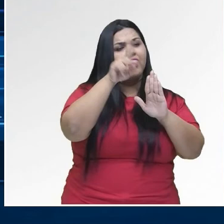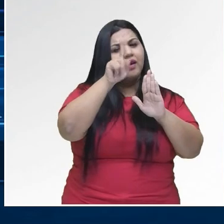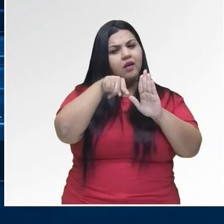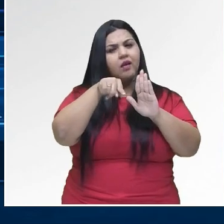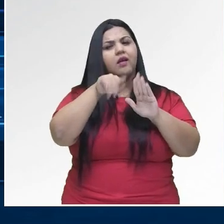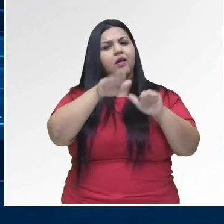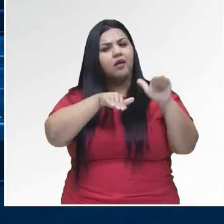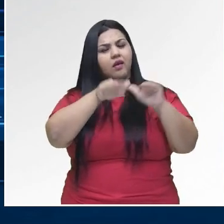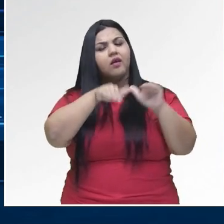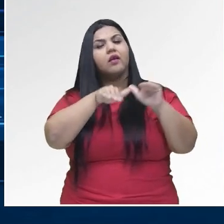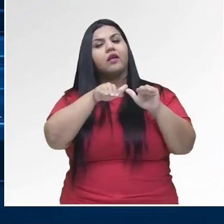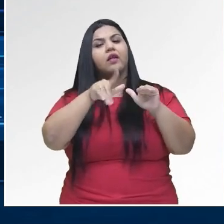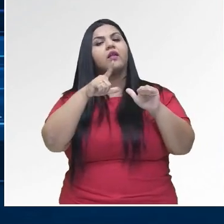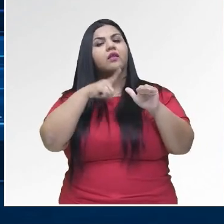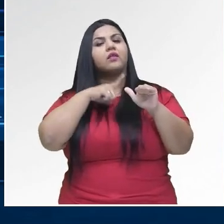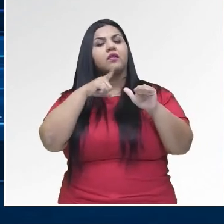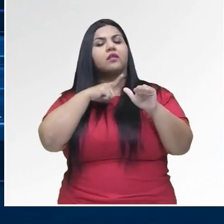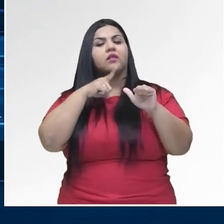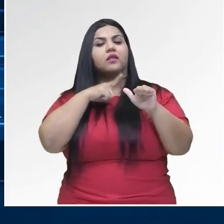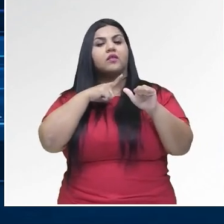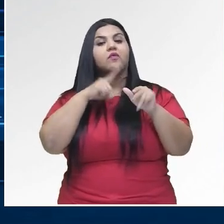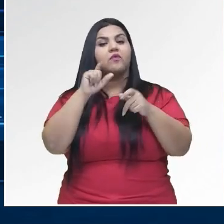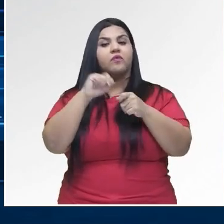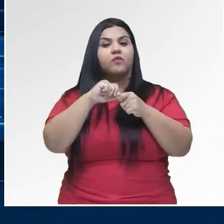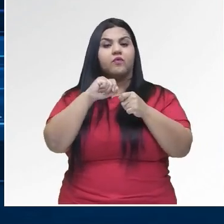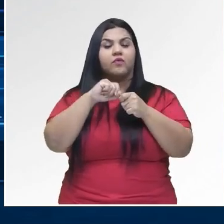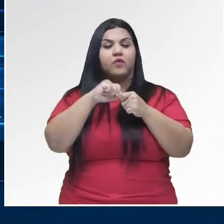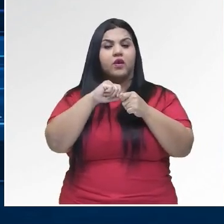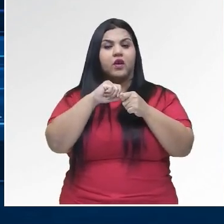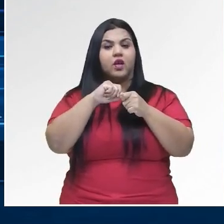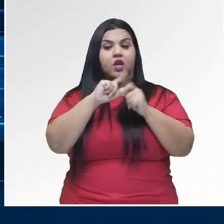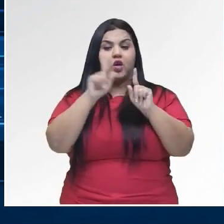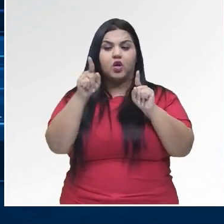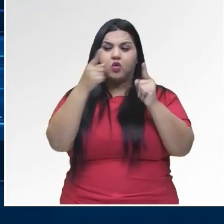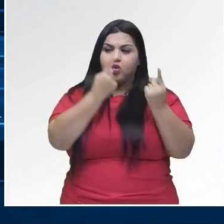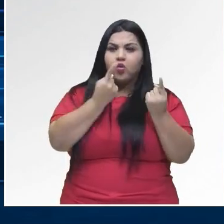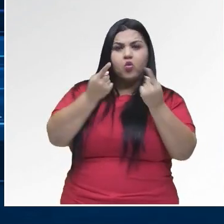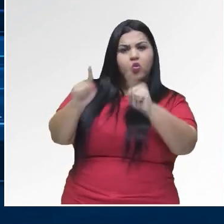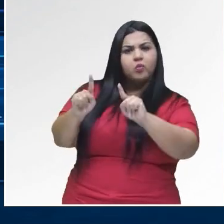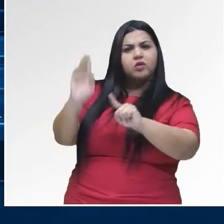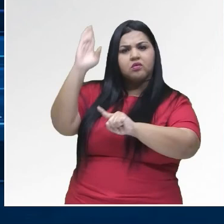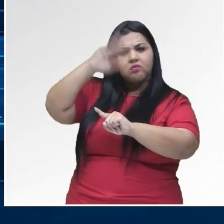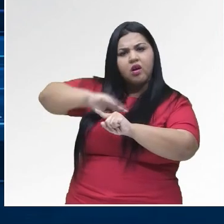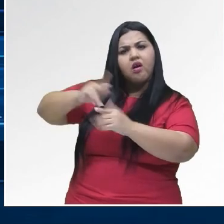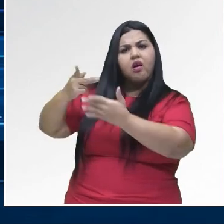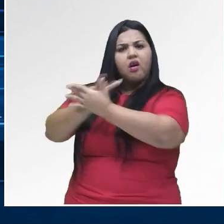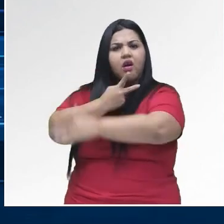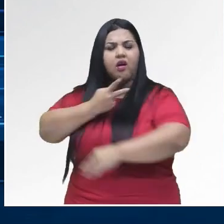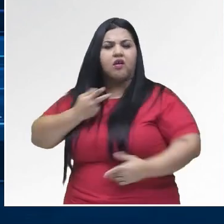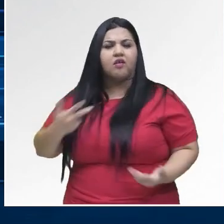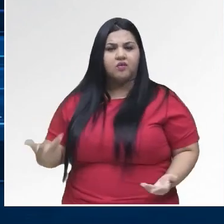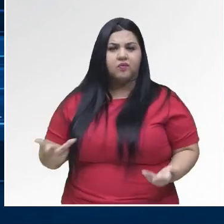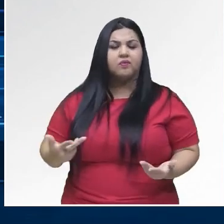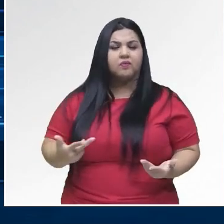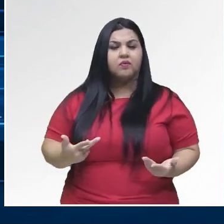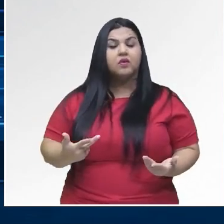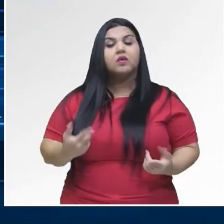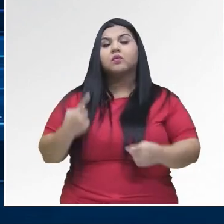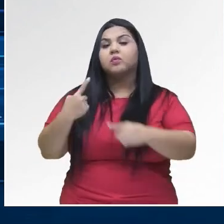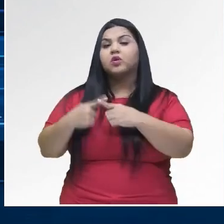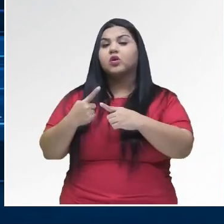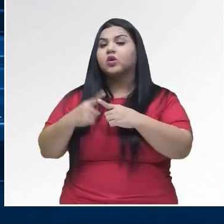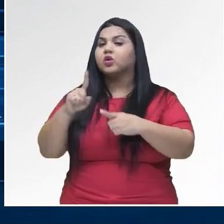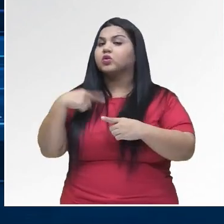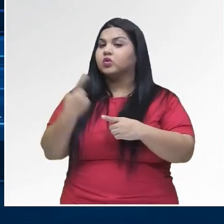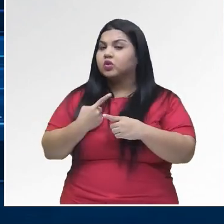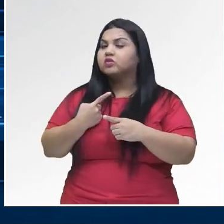geralmente, elas estão ali para fazer e combater o mal, o errado, né? Porque a nossa tendência